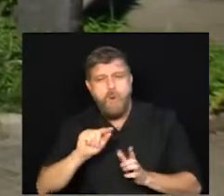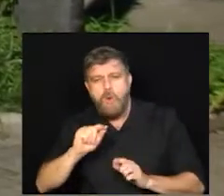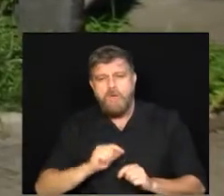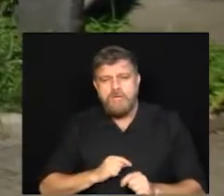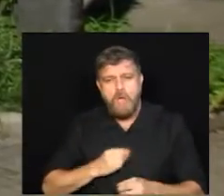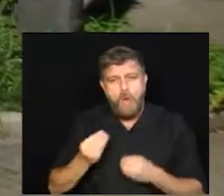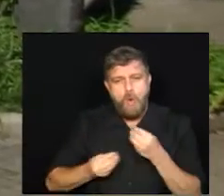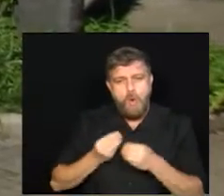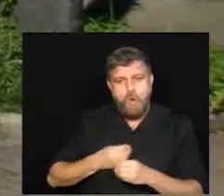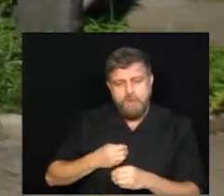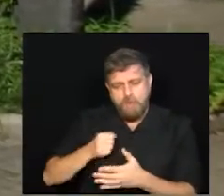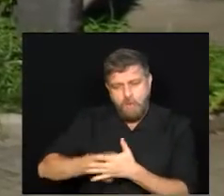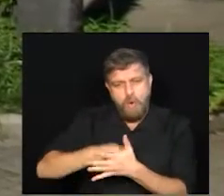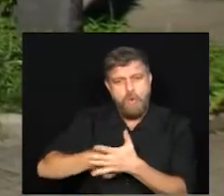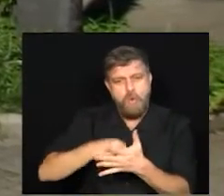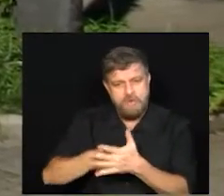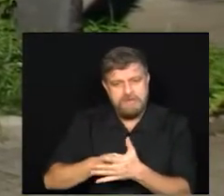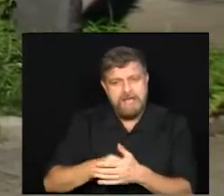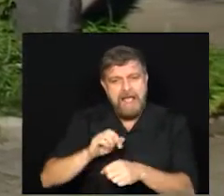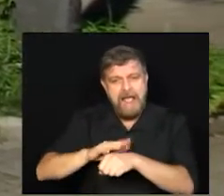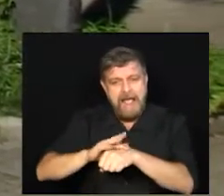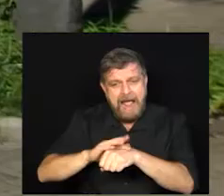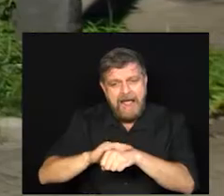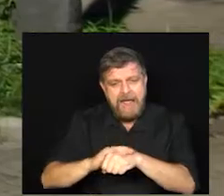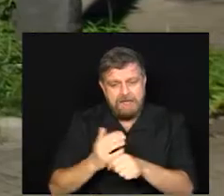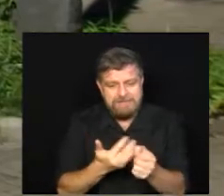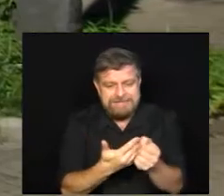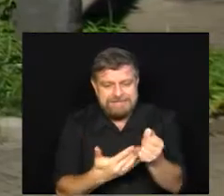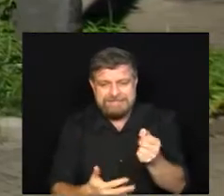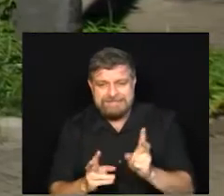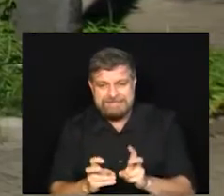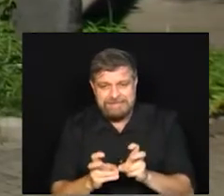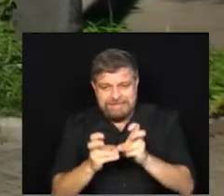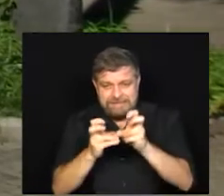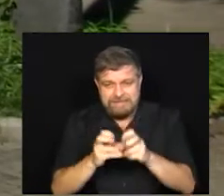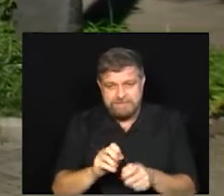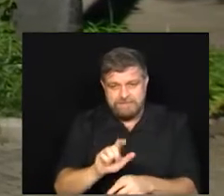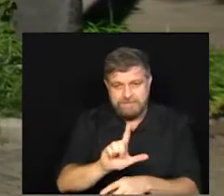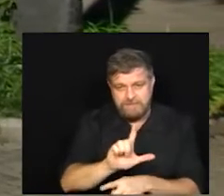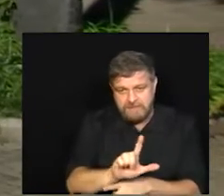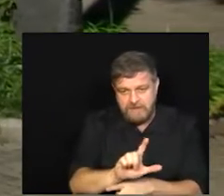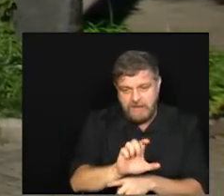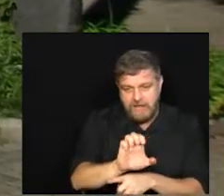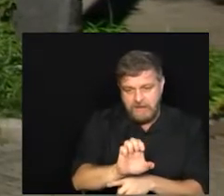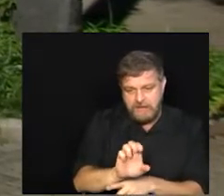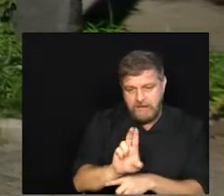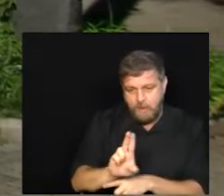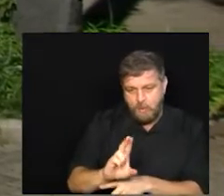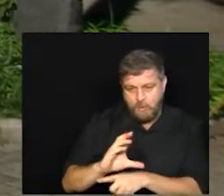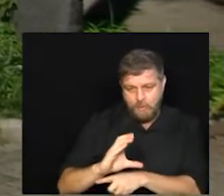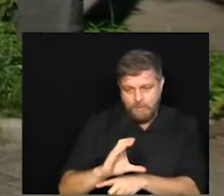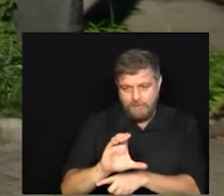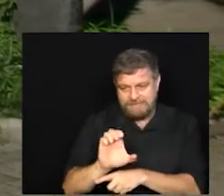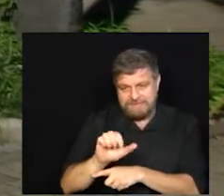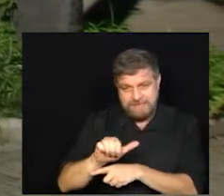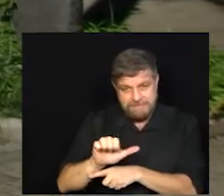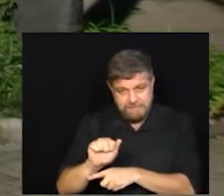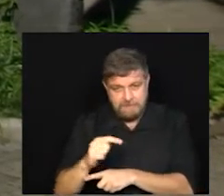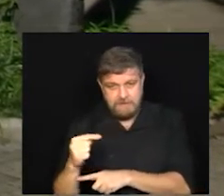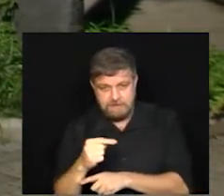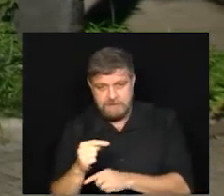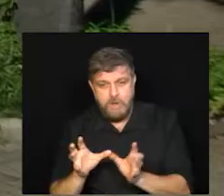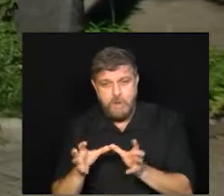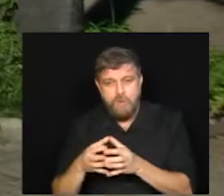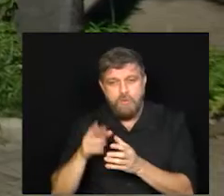combate à leucemia, né? São importantes ações de conscientização que ocorrem nesse mês e aqui o pessoal do Grupo